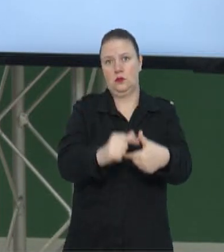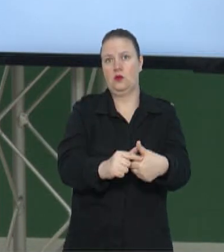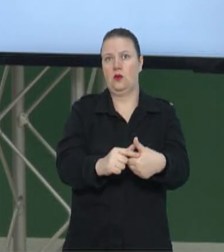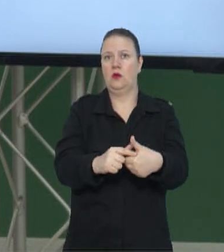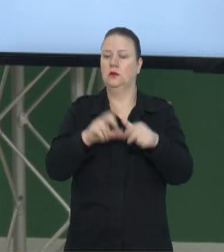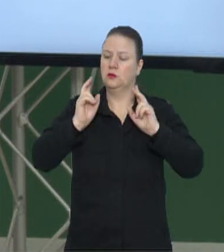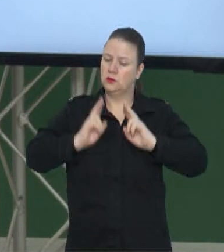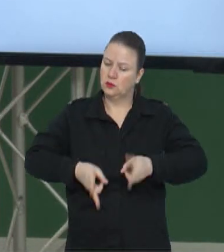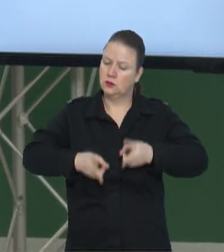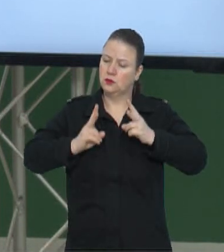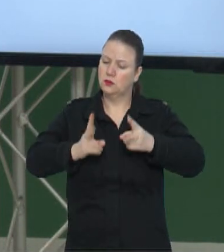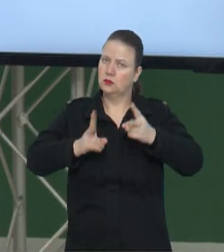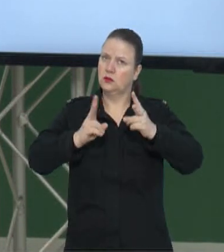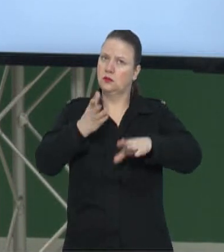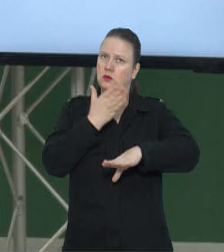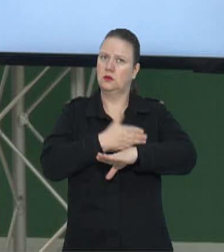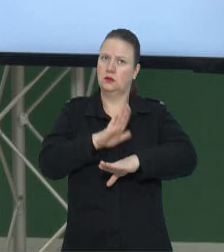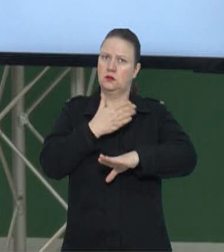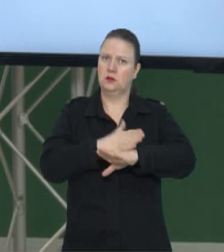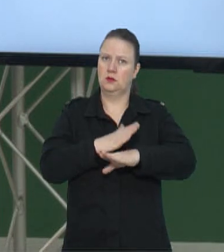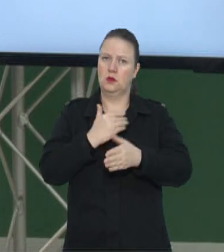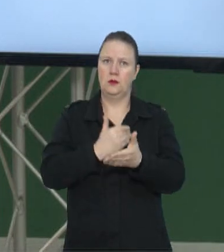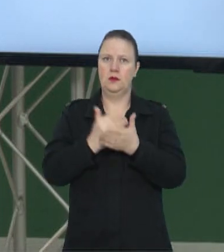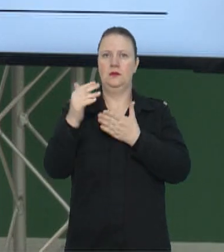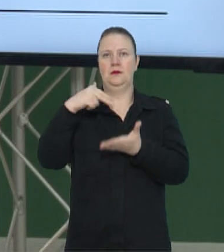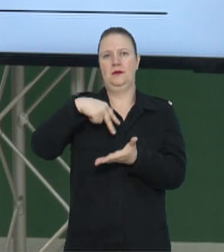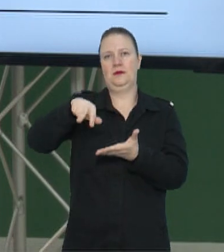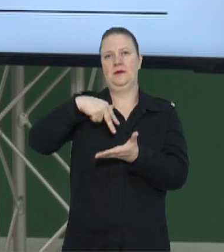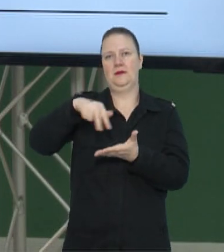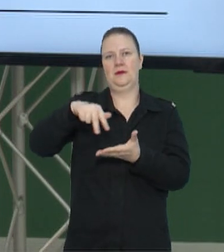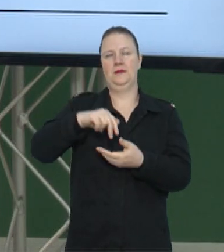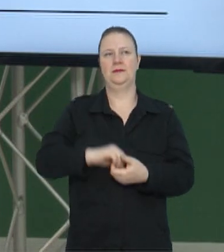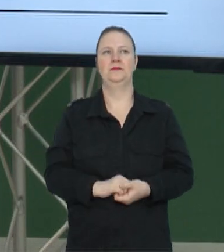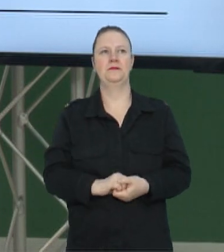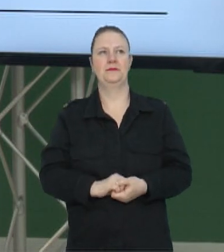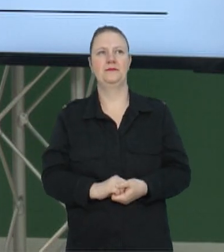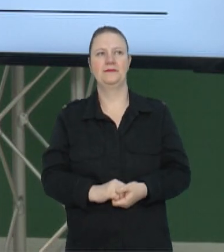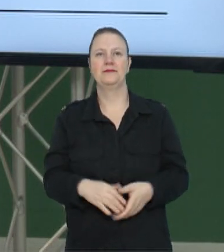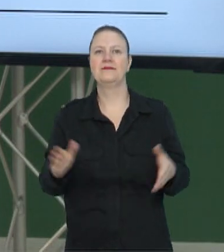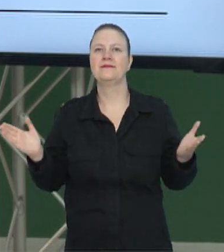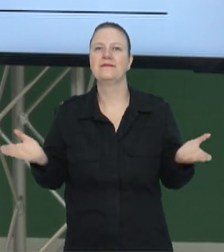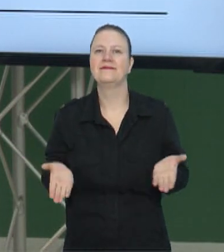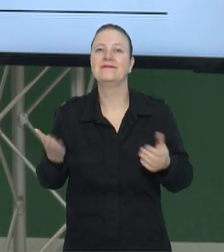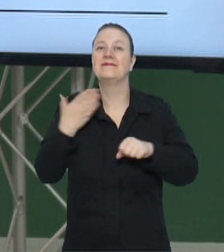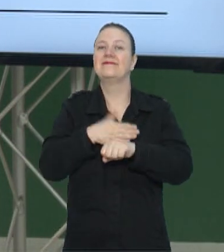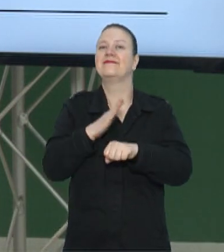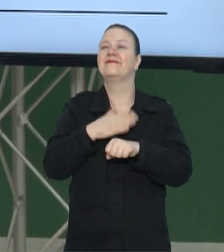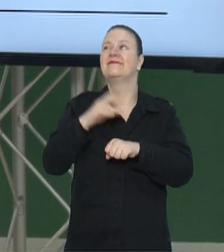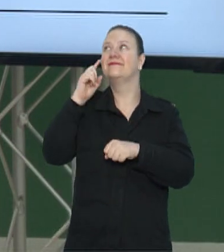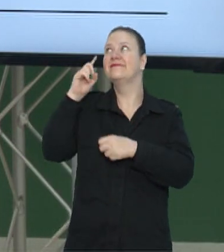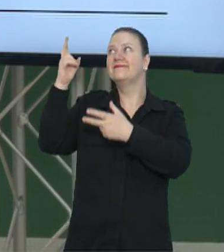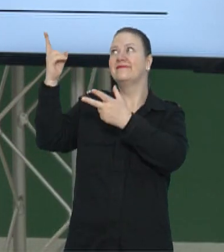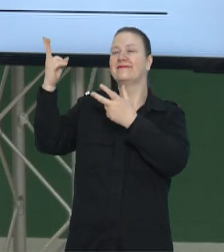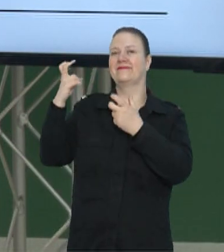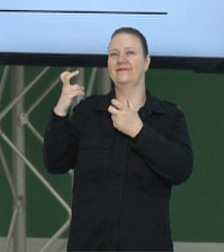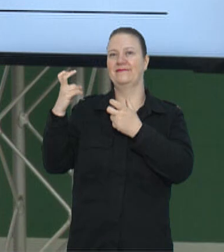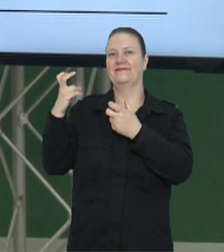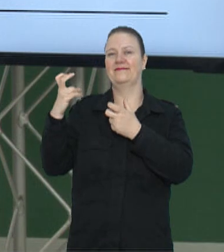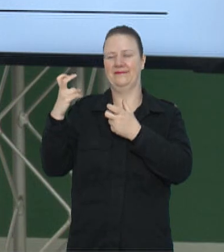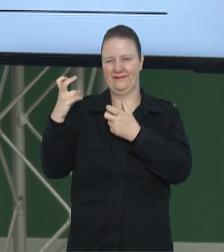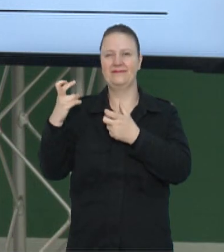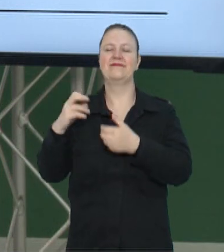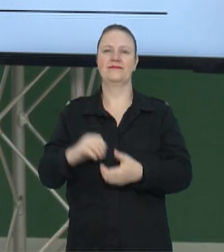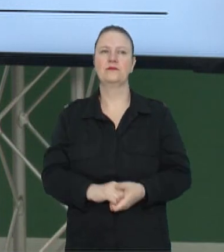cultura, a partir da dança também. Certo? Exercício ali para a gente pensar um pouquinho nessa